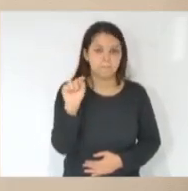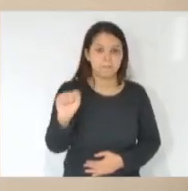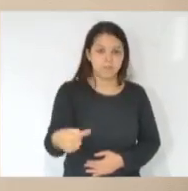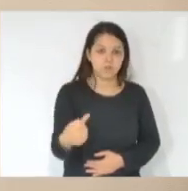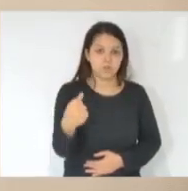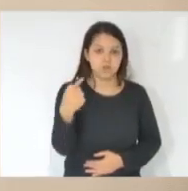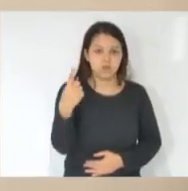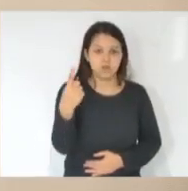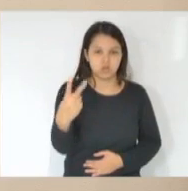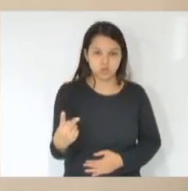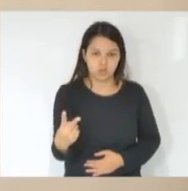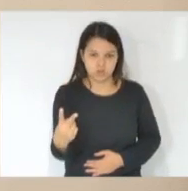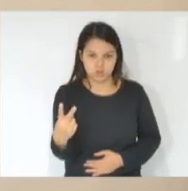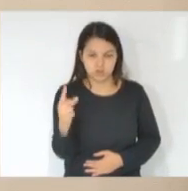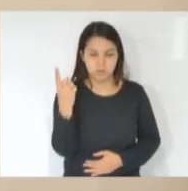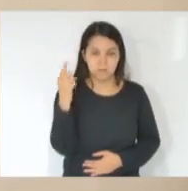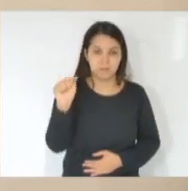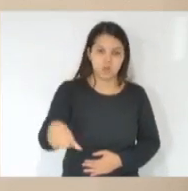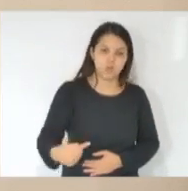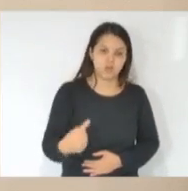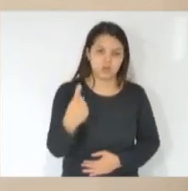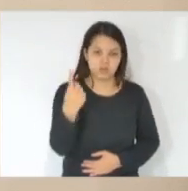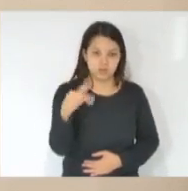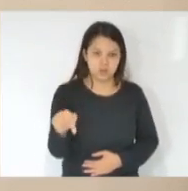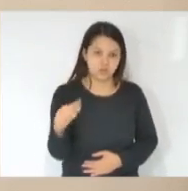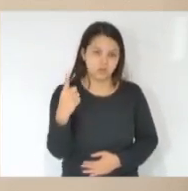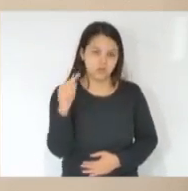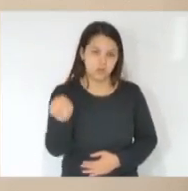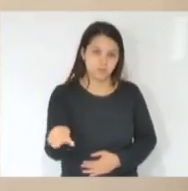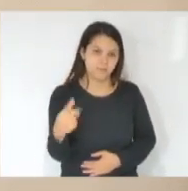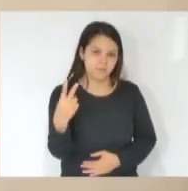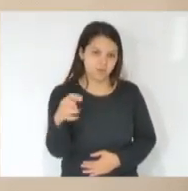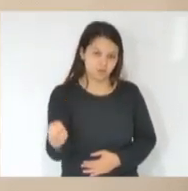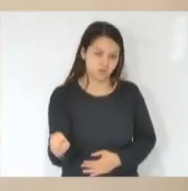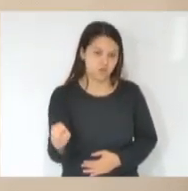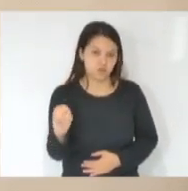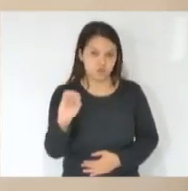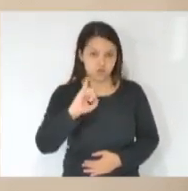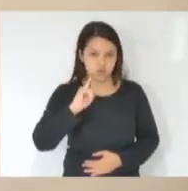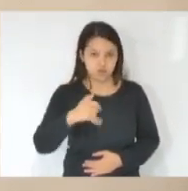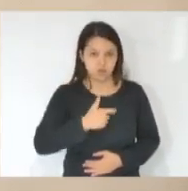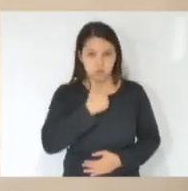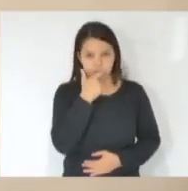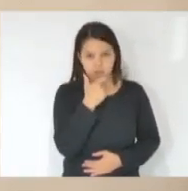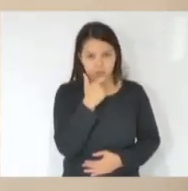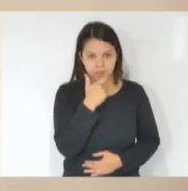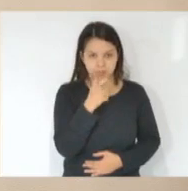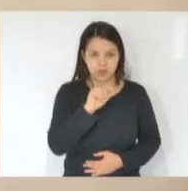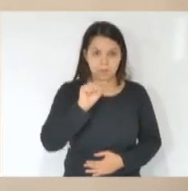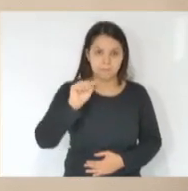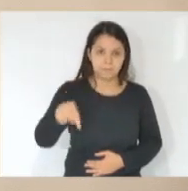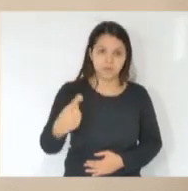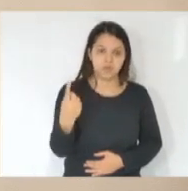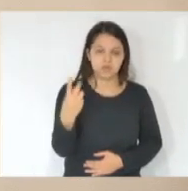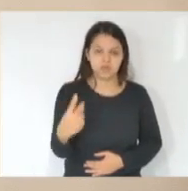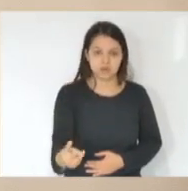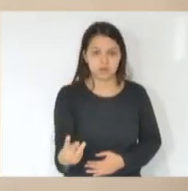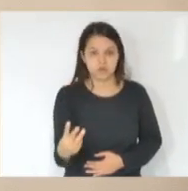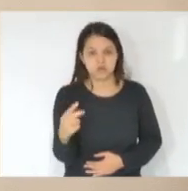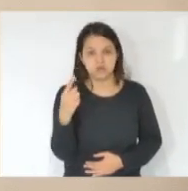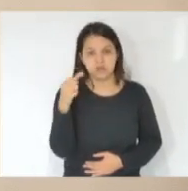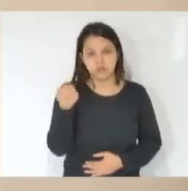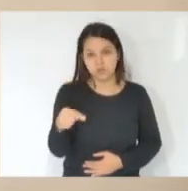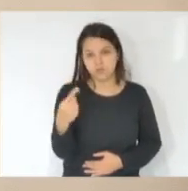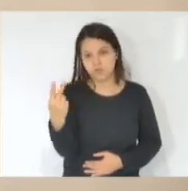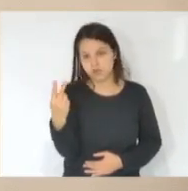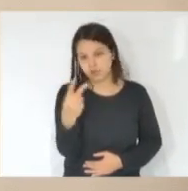1012 e 1017 a 1020, deputado Jerry Comper. Indicações 1013, 1014 e